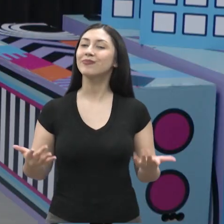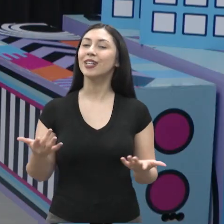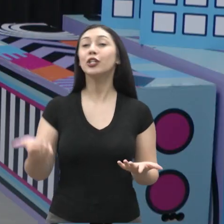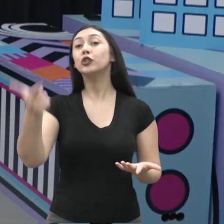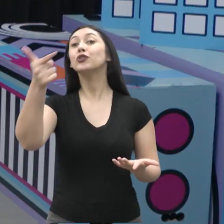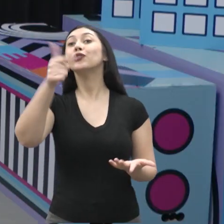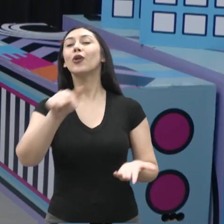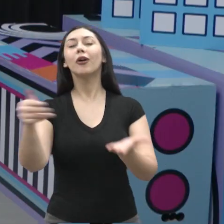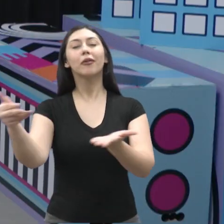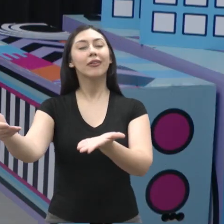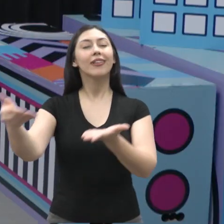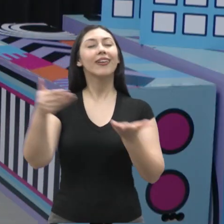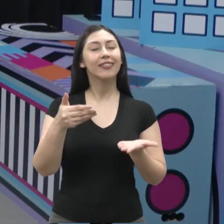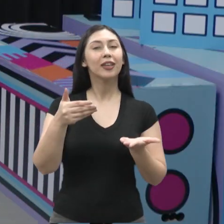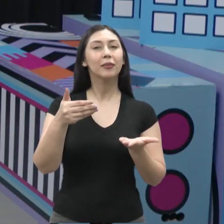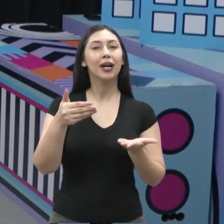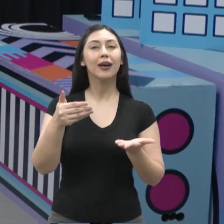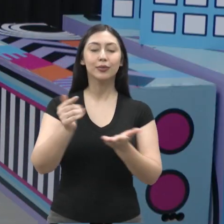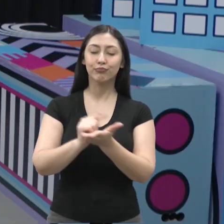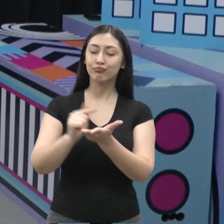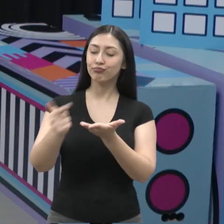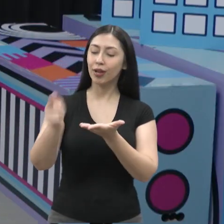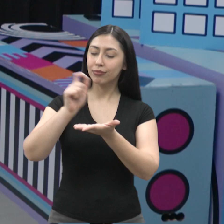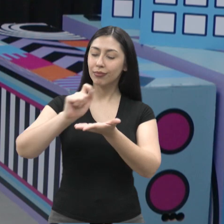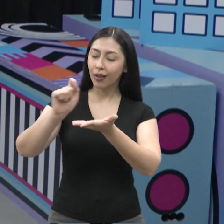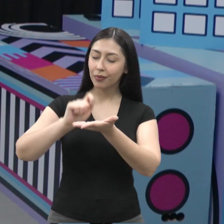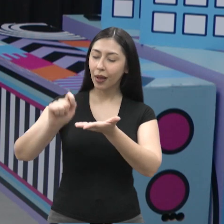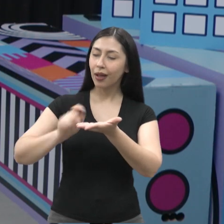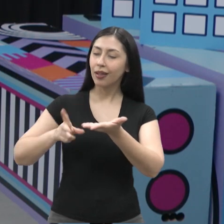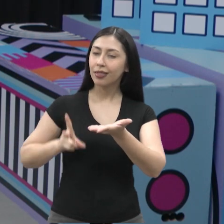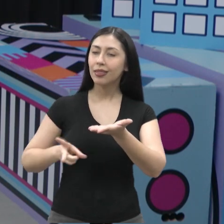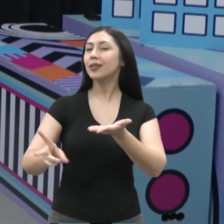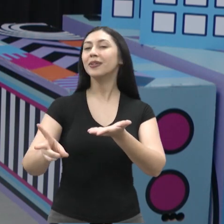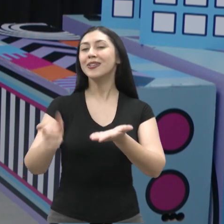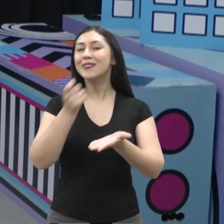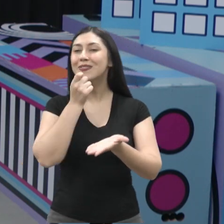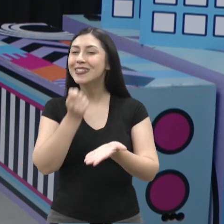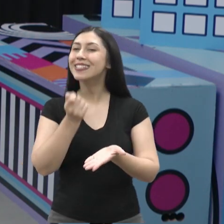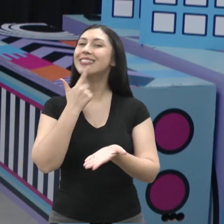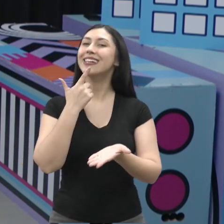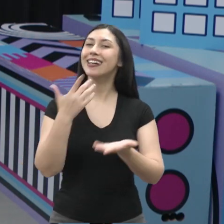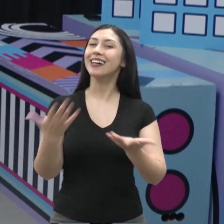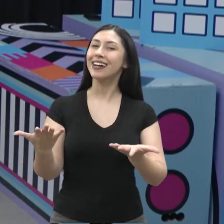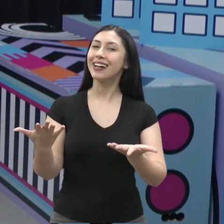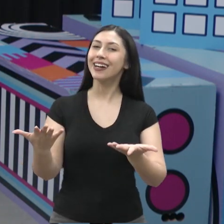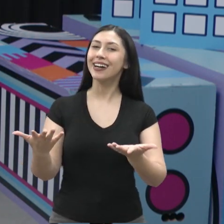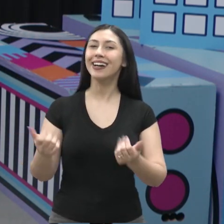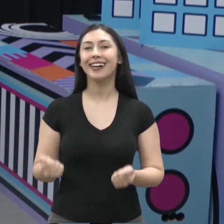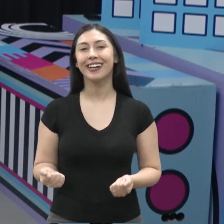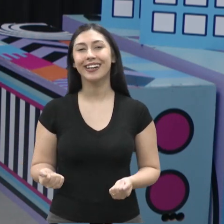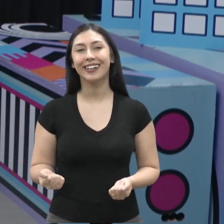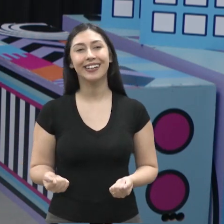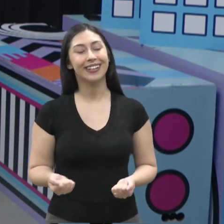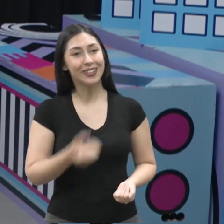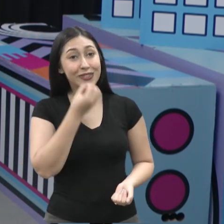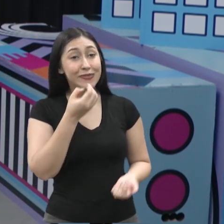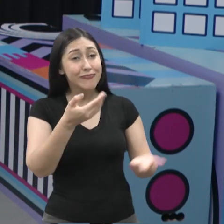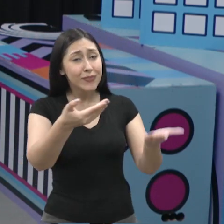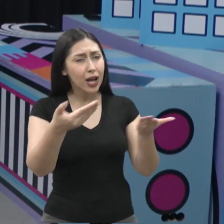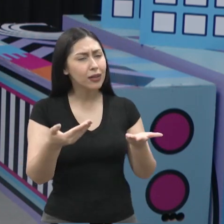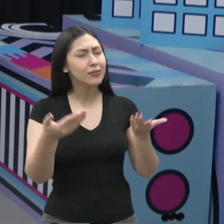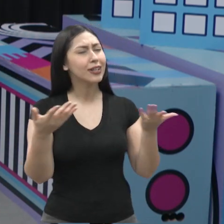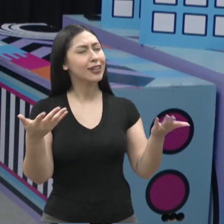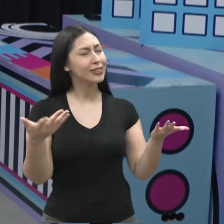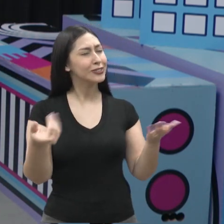E mais uma vez, quem a gente recebe aqui é o nosso colunista de todas as semanas, Lucas Guerra. E aí, Agora que a gente bem-vindo. recebe o primeiro, Como é que